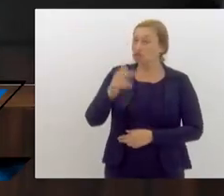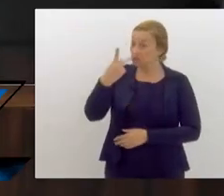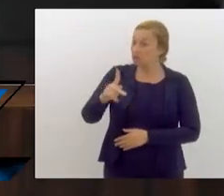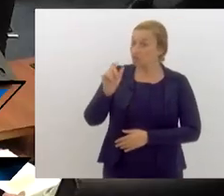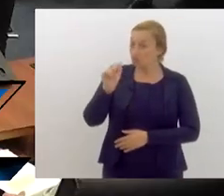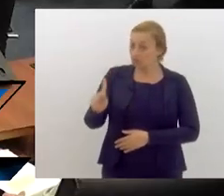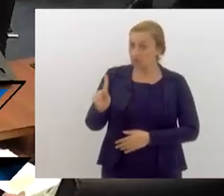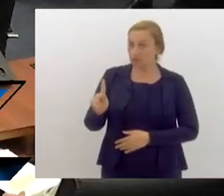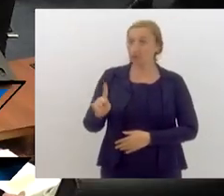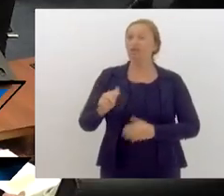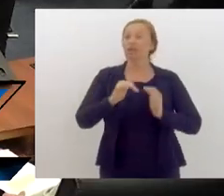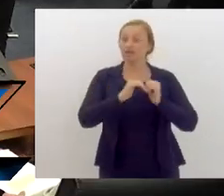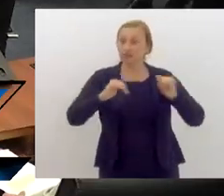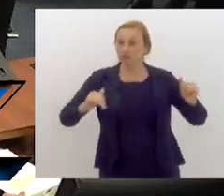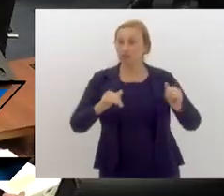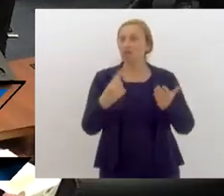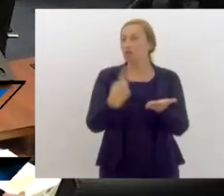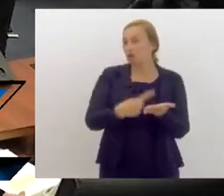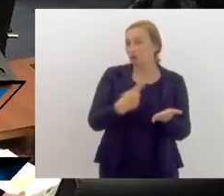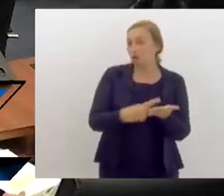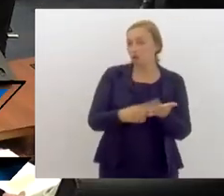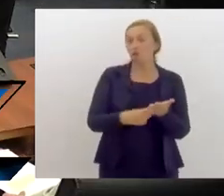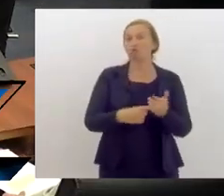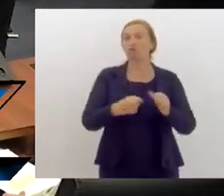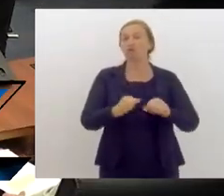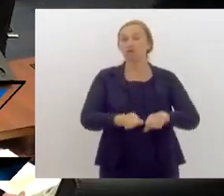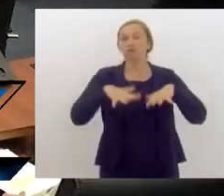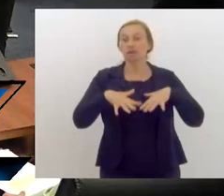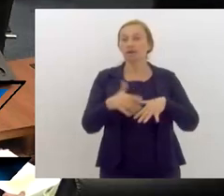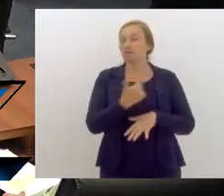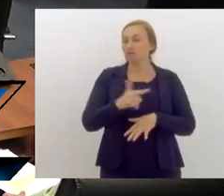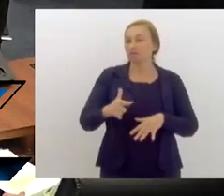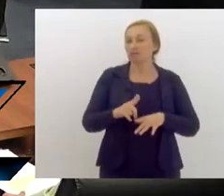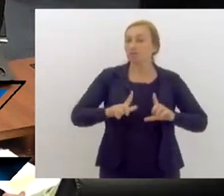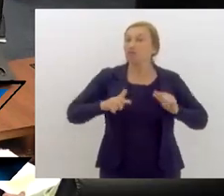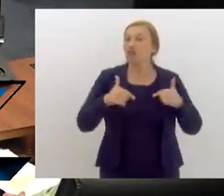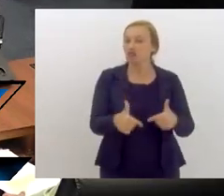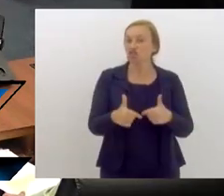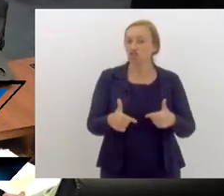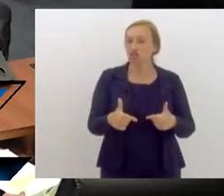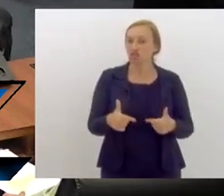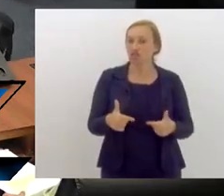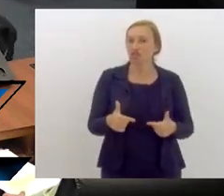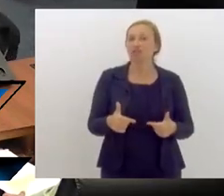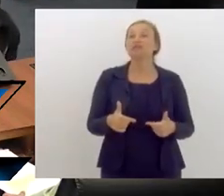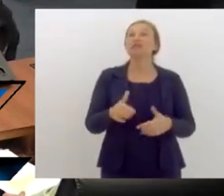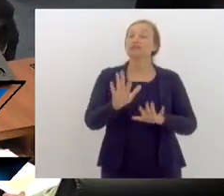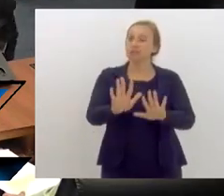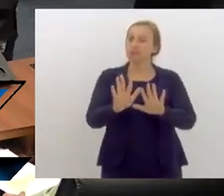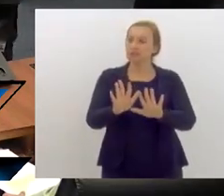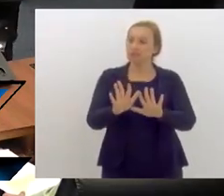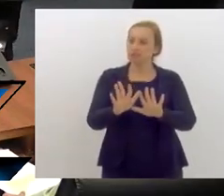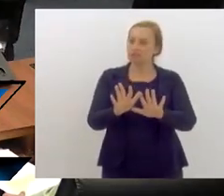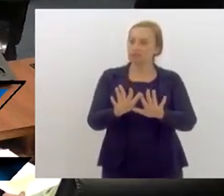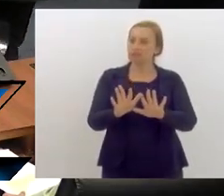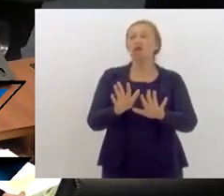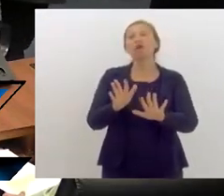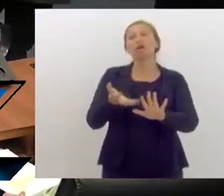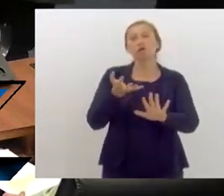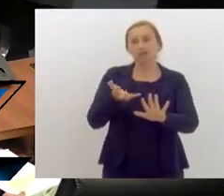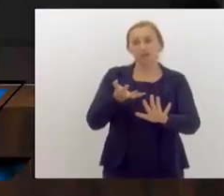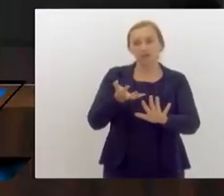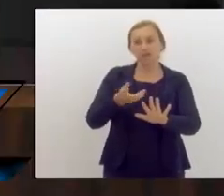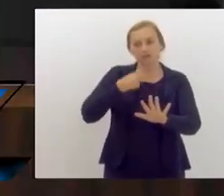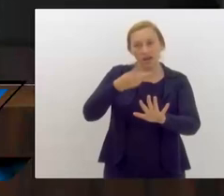a gente tentou fazer um acordo em plenário para não ter esse tipo de atuação para Inclusive eu queria